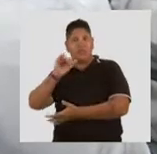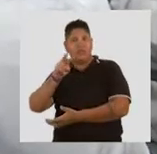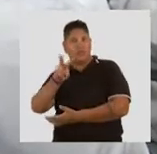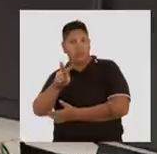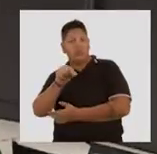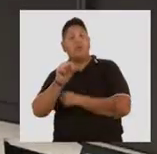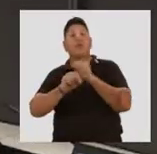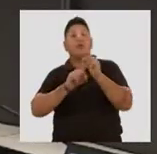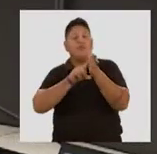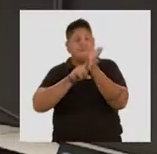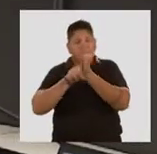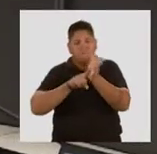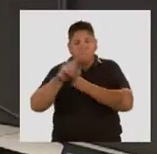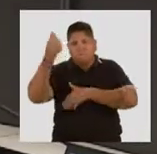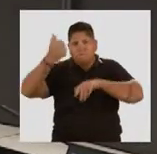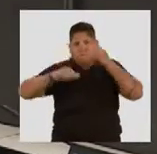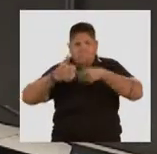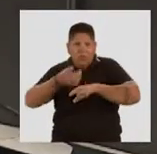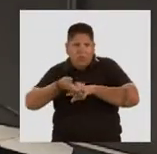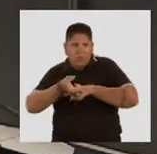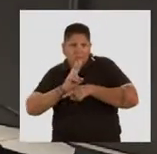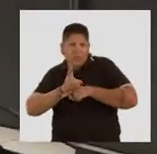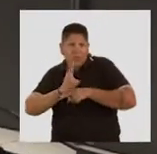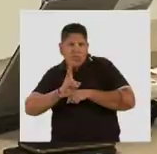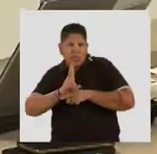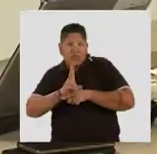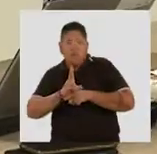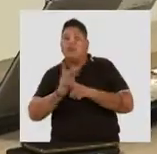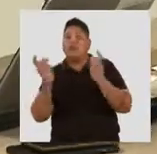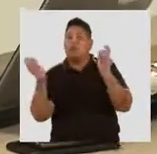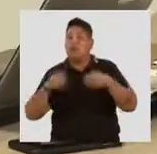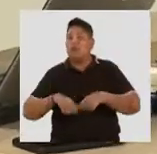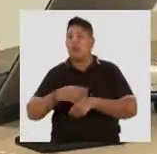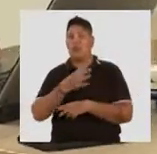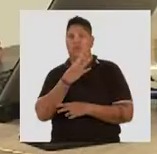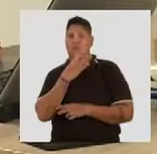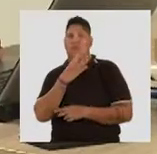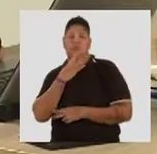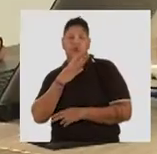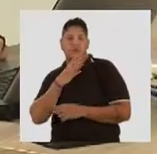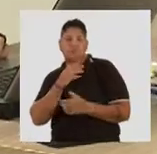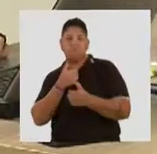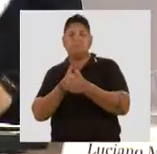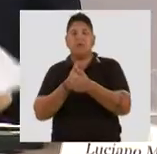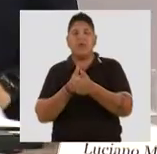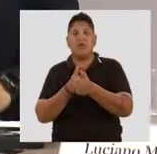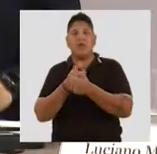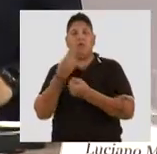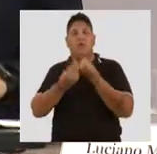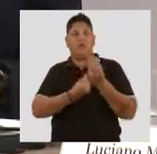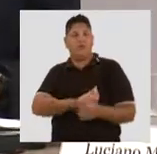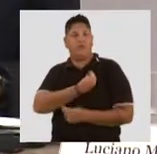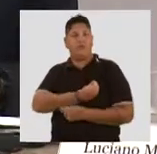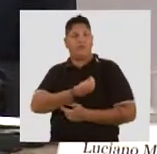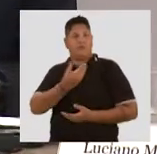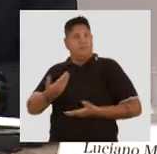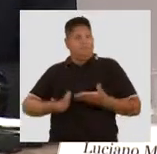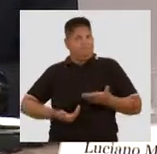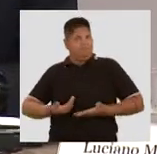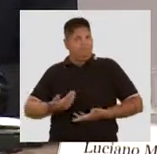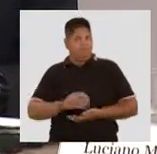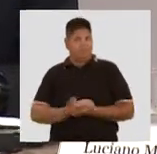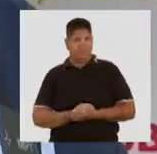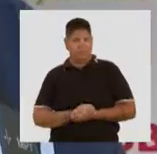atividades do CIV foi uma inspeção, uma espécie de fiscalização que possibilitou conhecer de perto a realidade